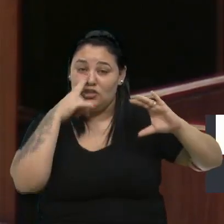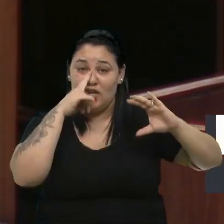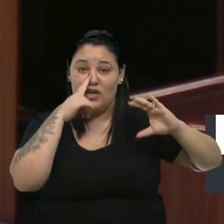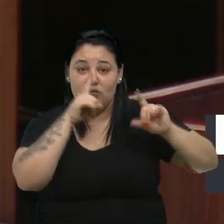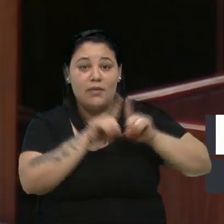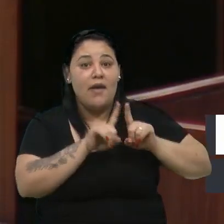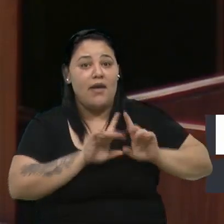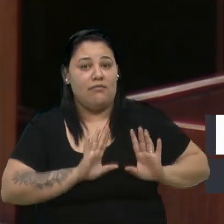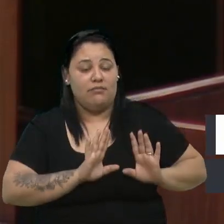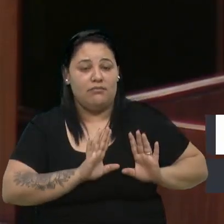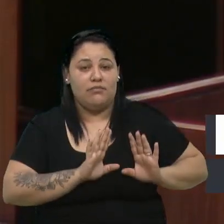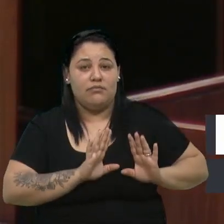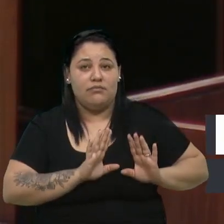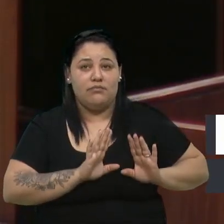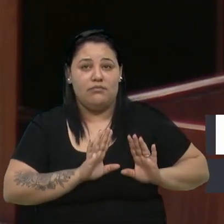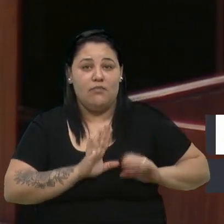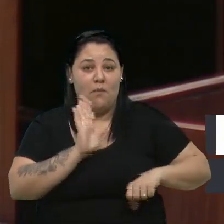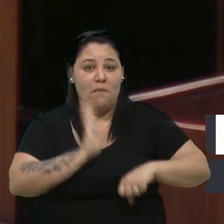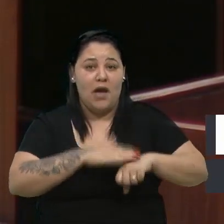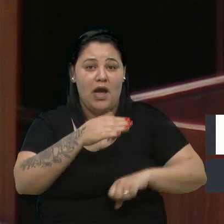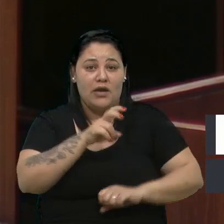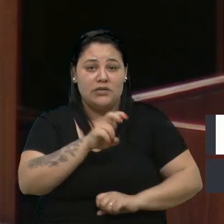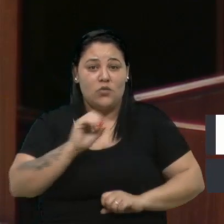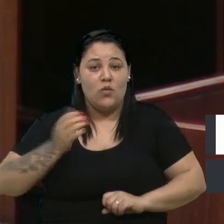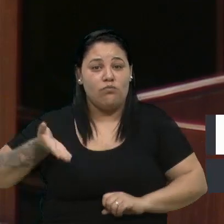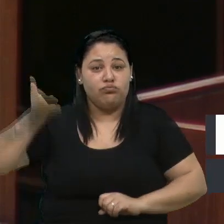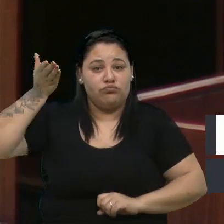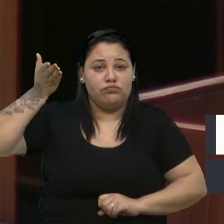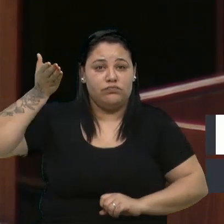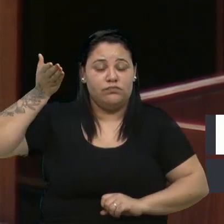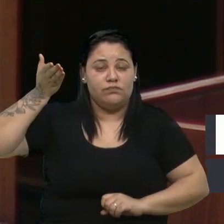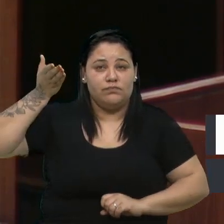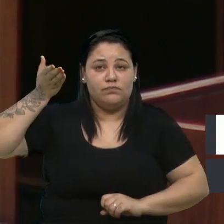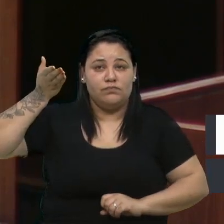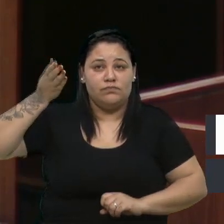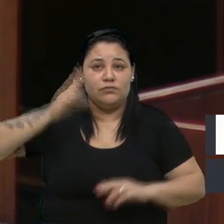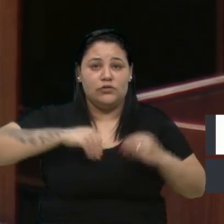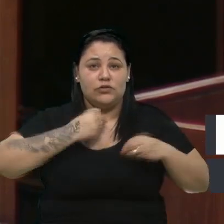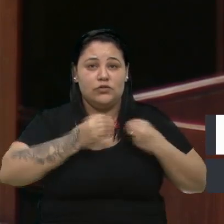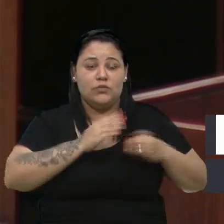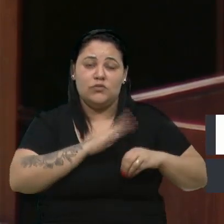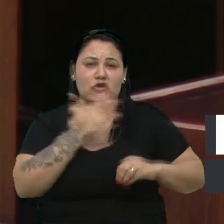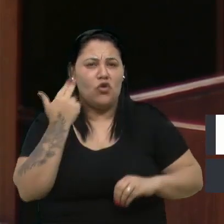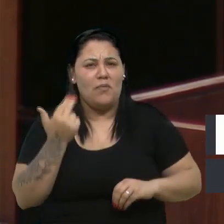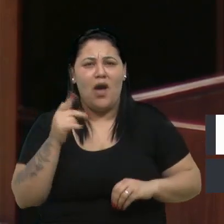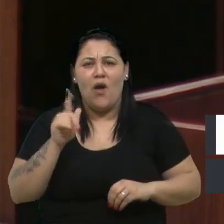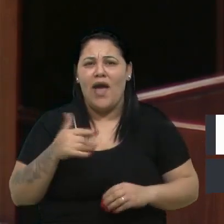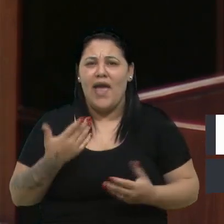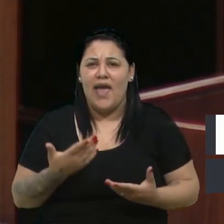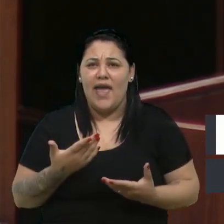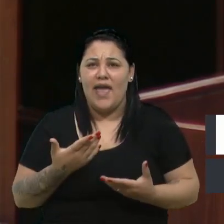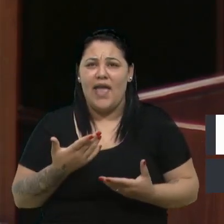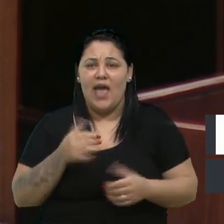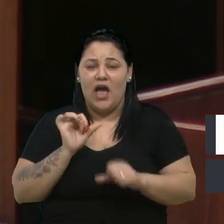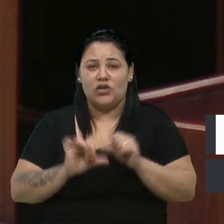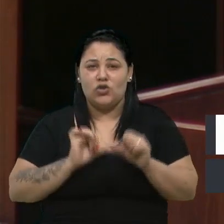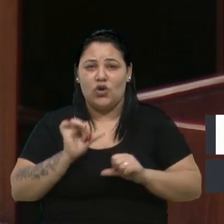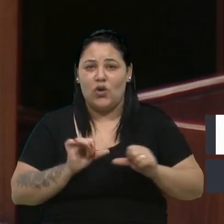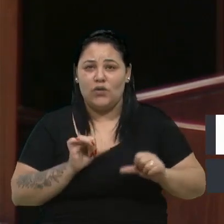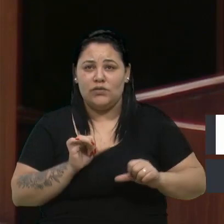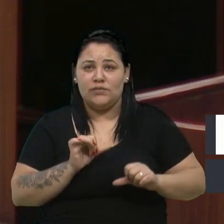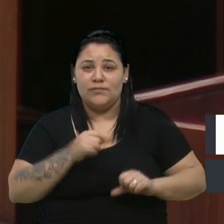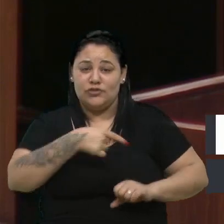todos com mais de 50 anos. Os sintomas mais comuns são alteração na frequência e